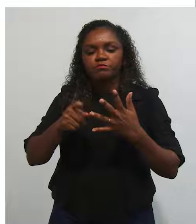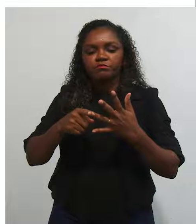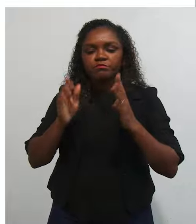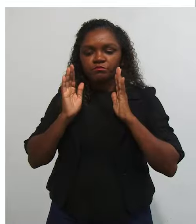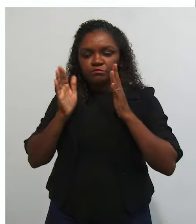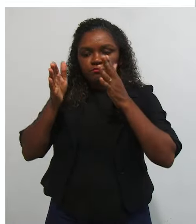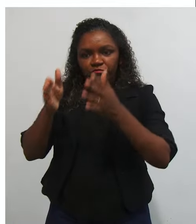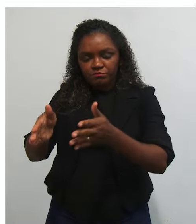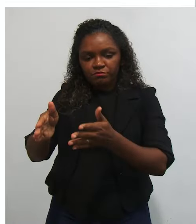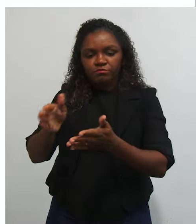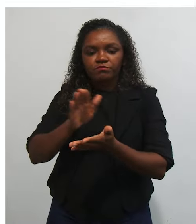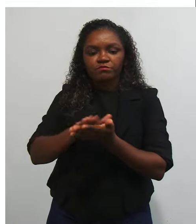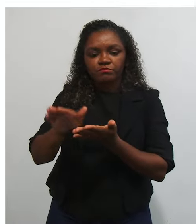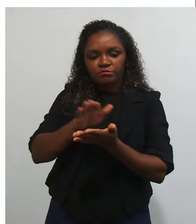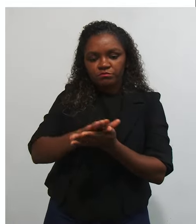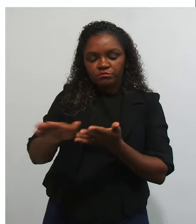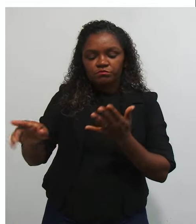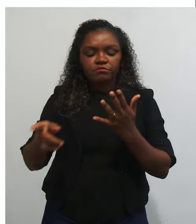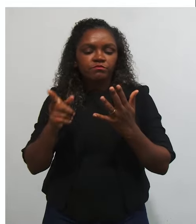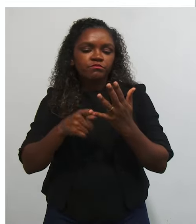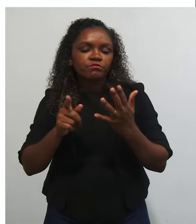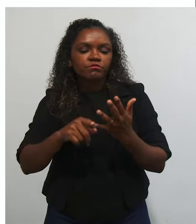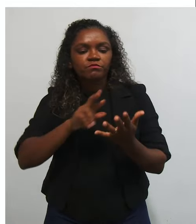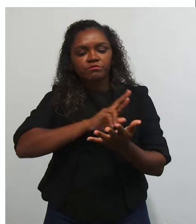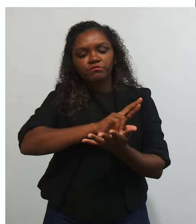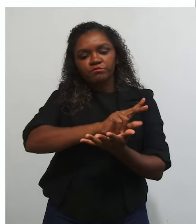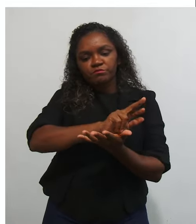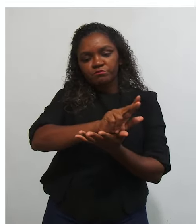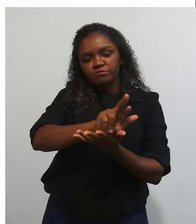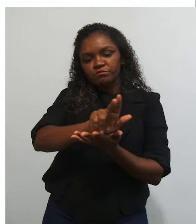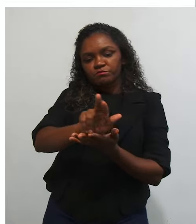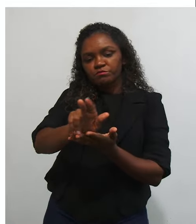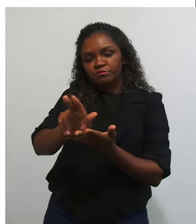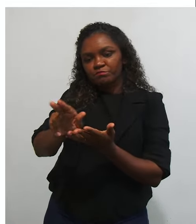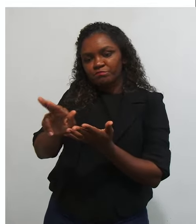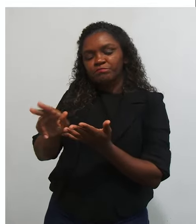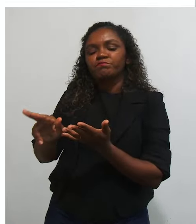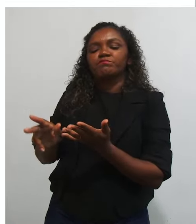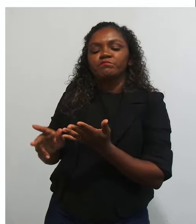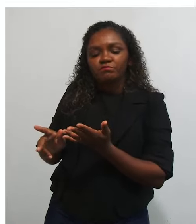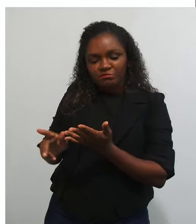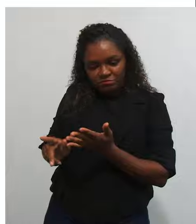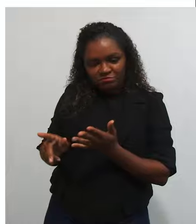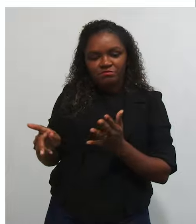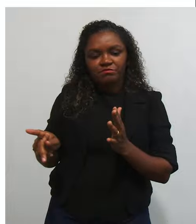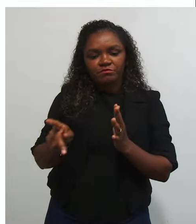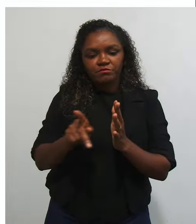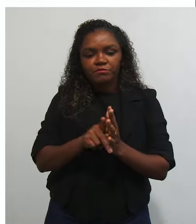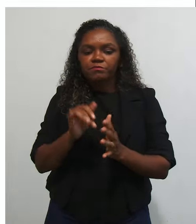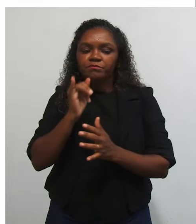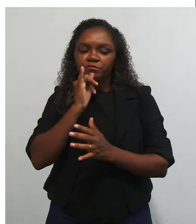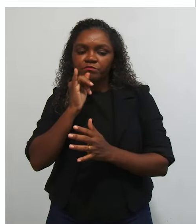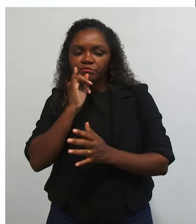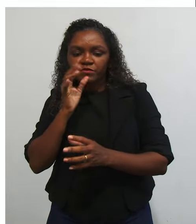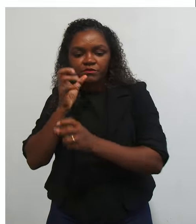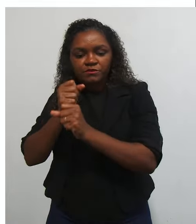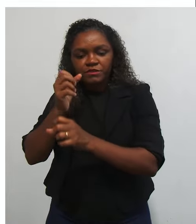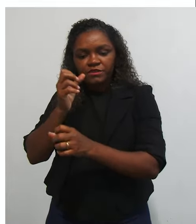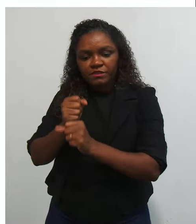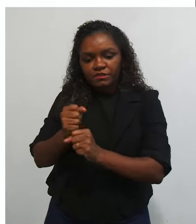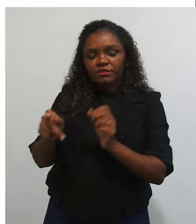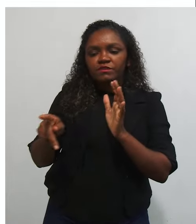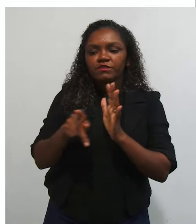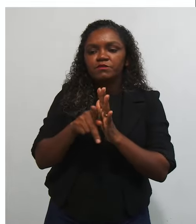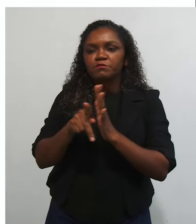natureza da despesa e as classificações, outras classificações como, por exemplo, esfera orçamentária